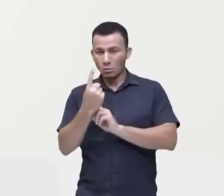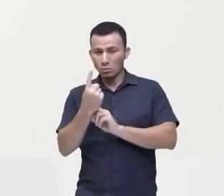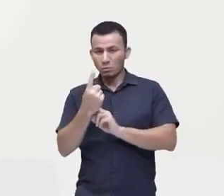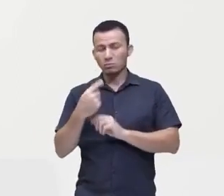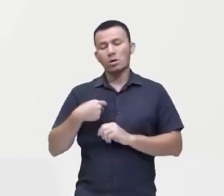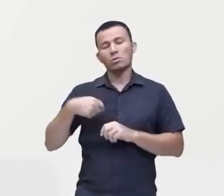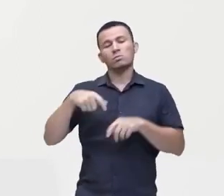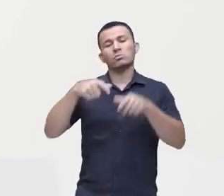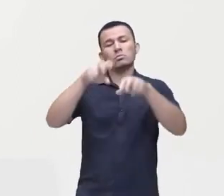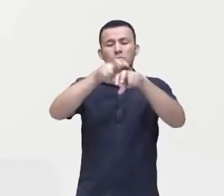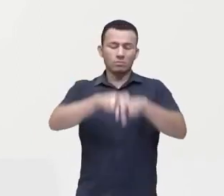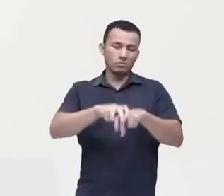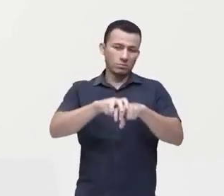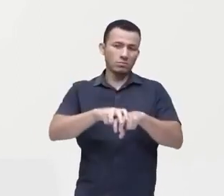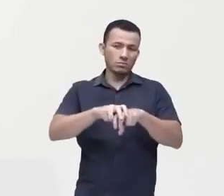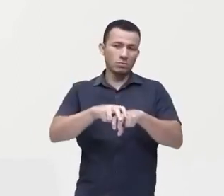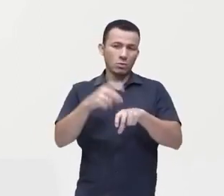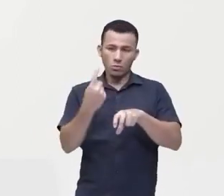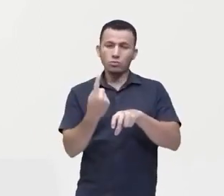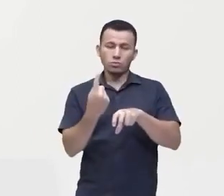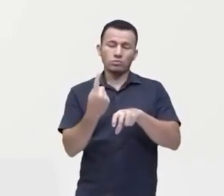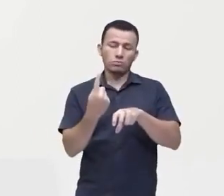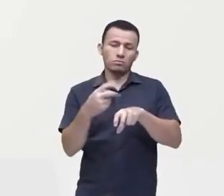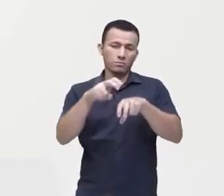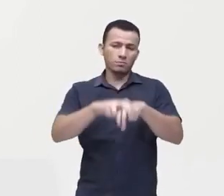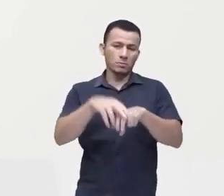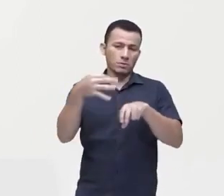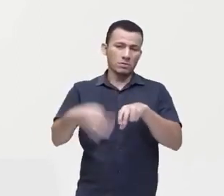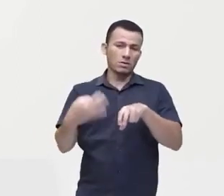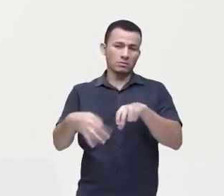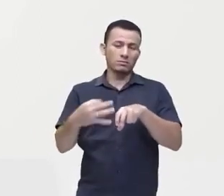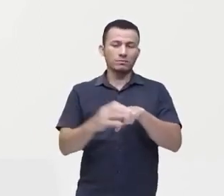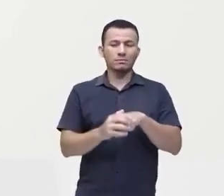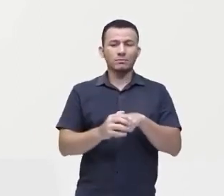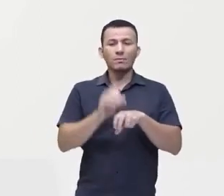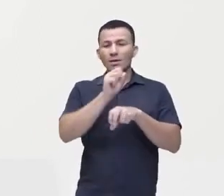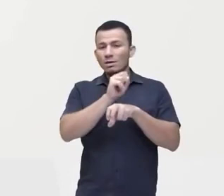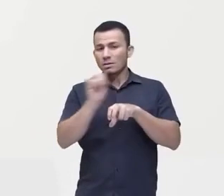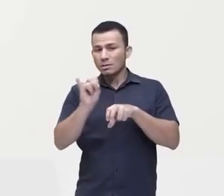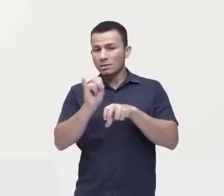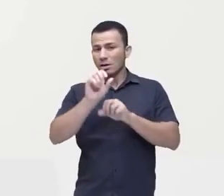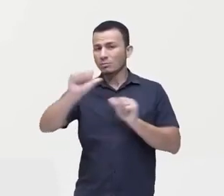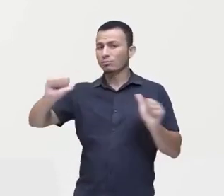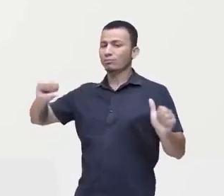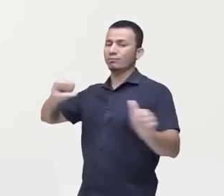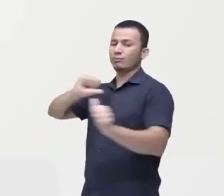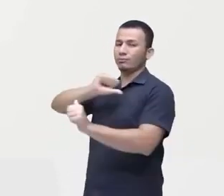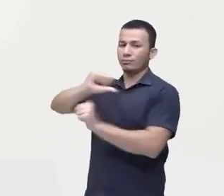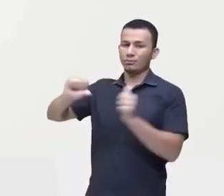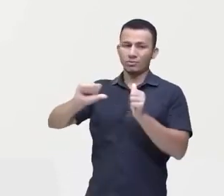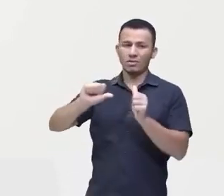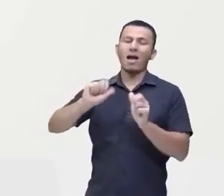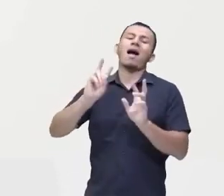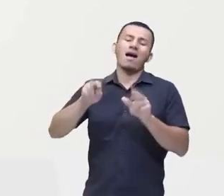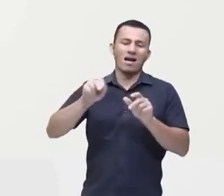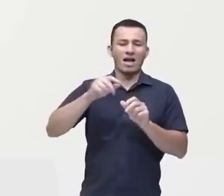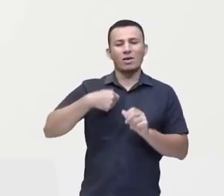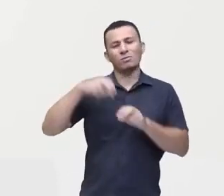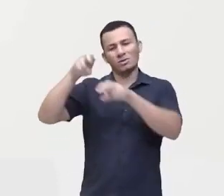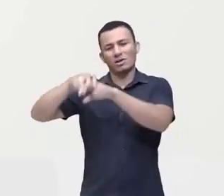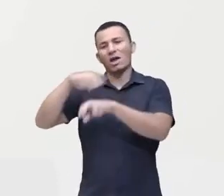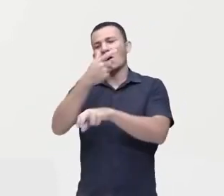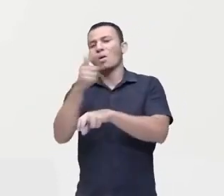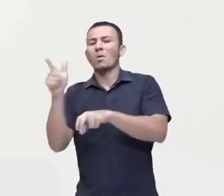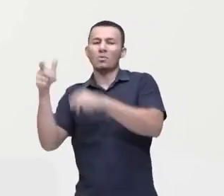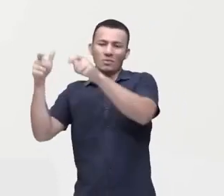local de sentar é um. Mas se ela está arrumada de outra maneira, eu já mudo a minha posição. É